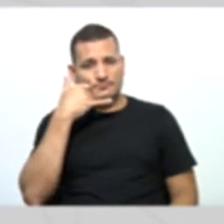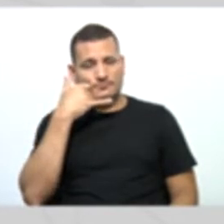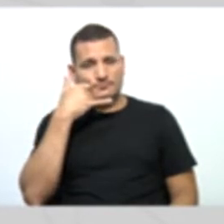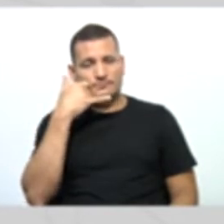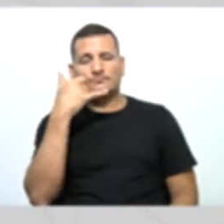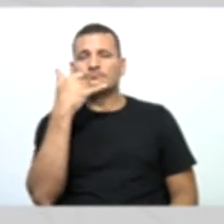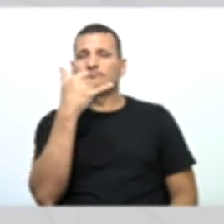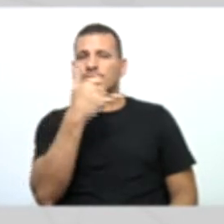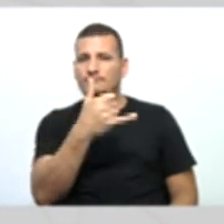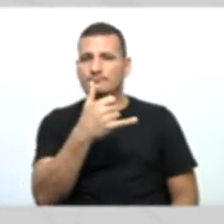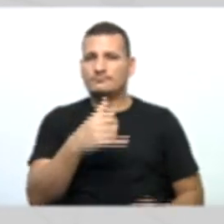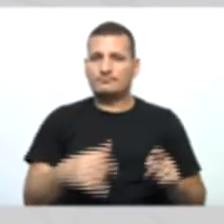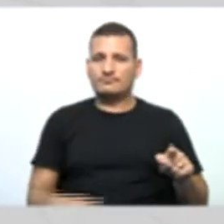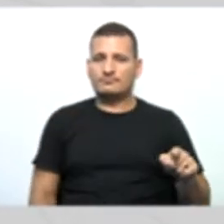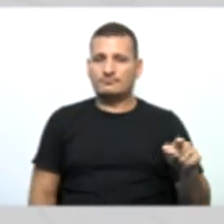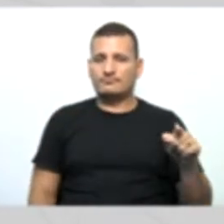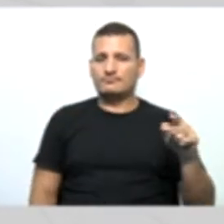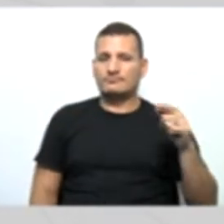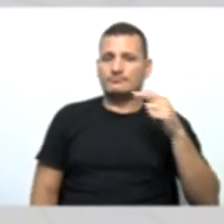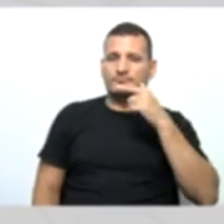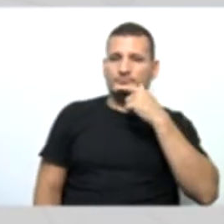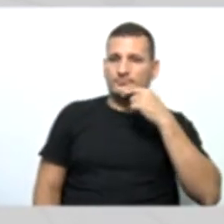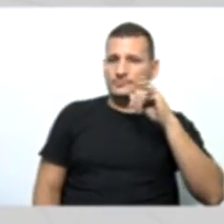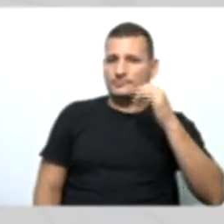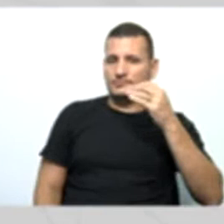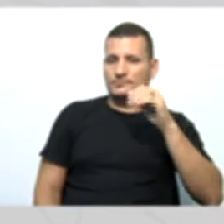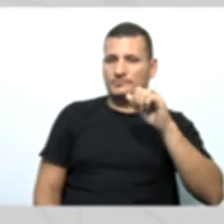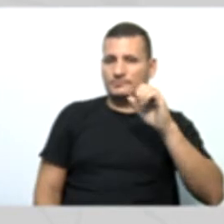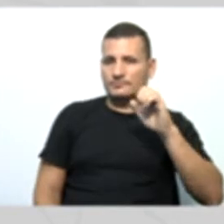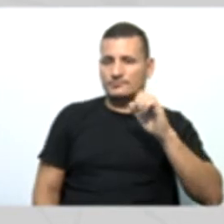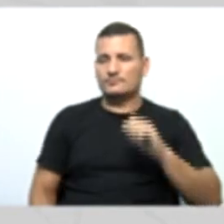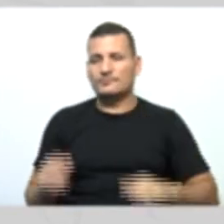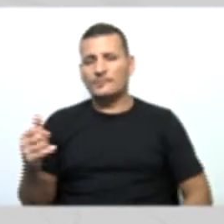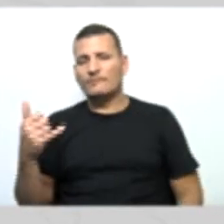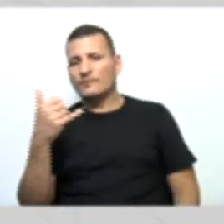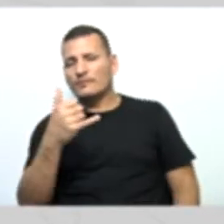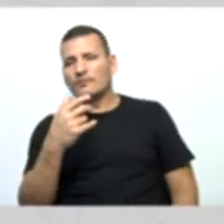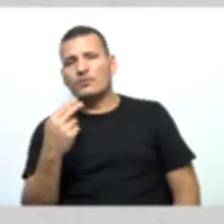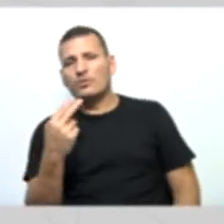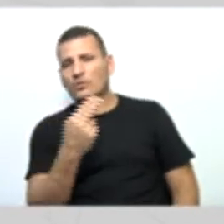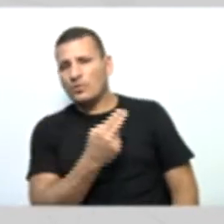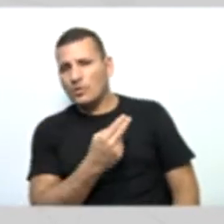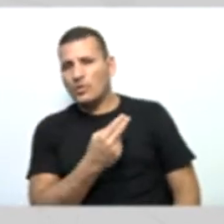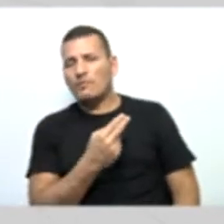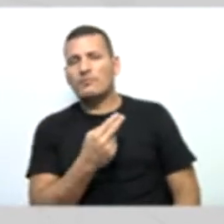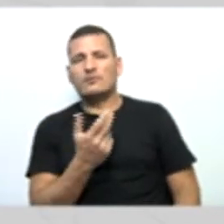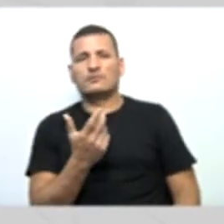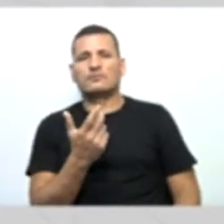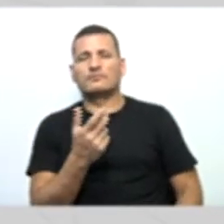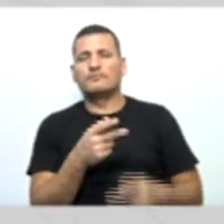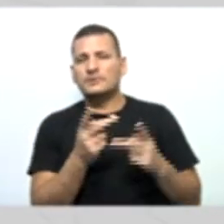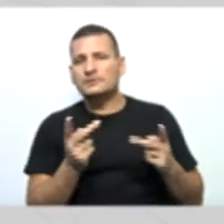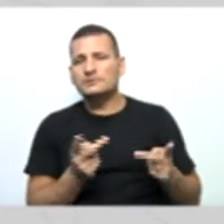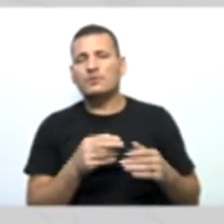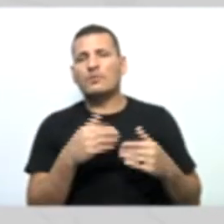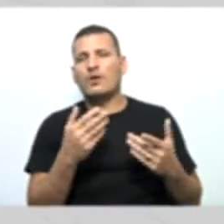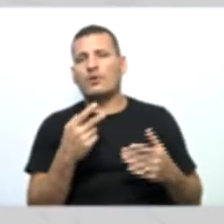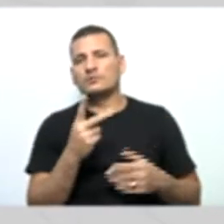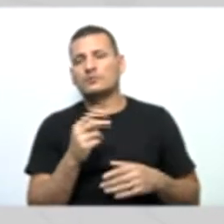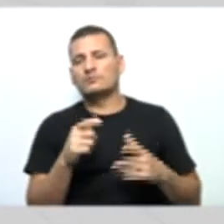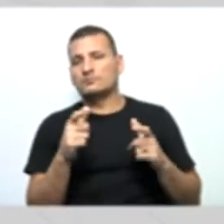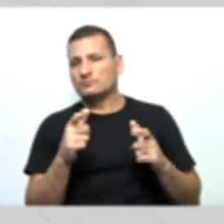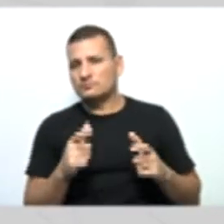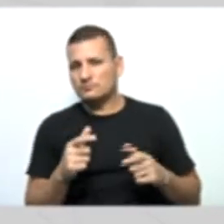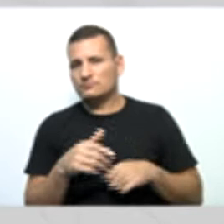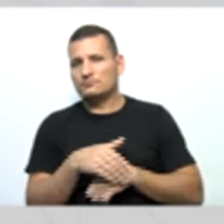atendente, digamos, José, seu nome, as características, a pizza desejada e seu endereço. José só realiza a